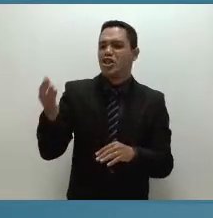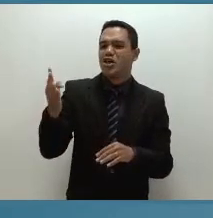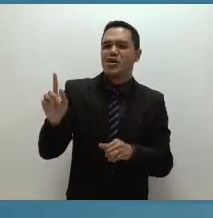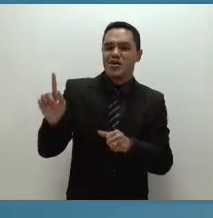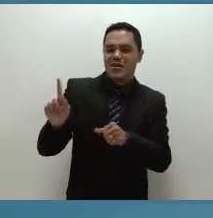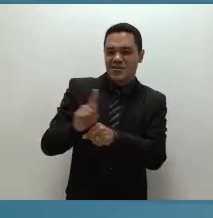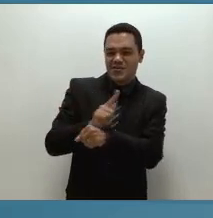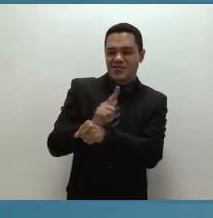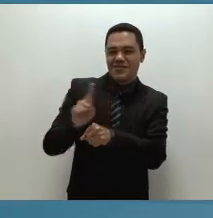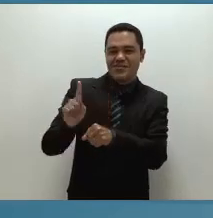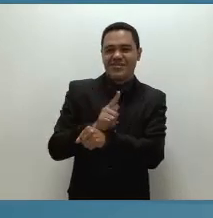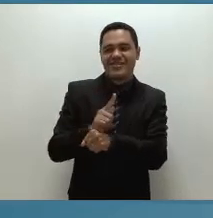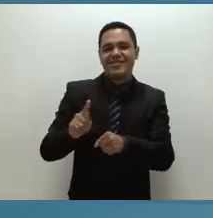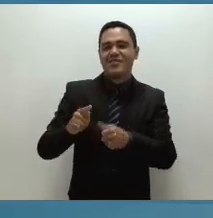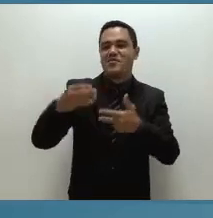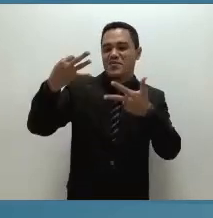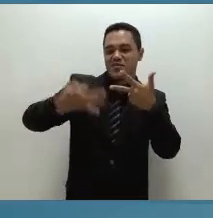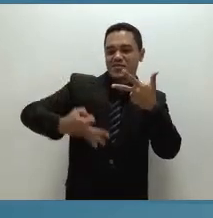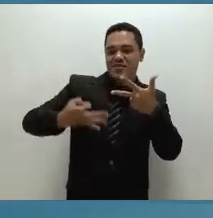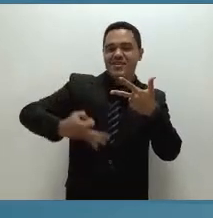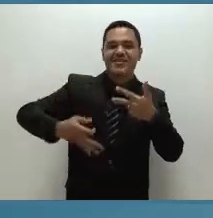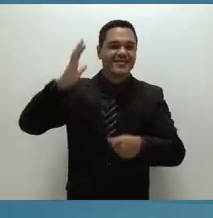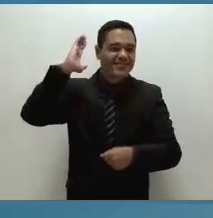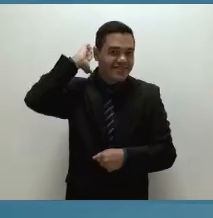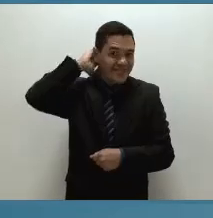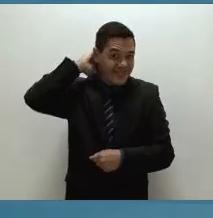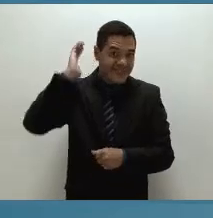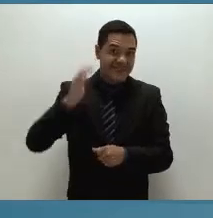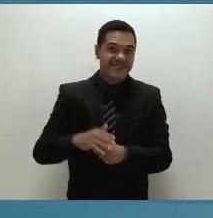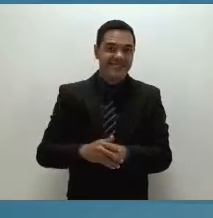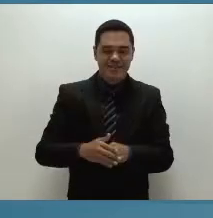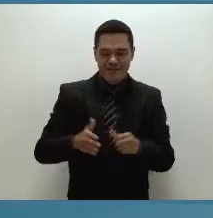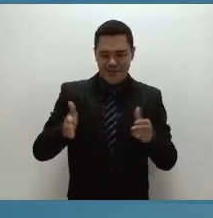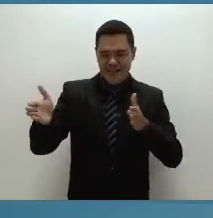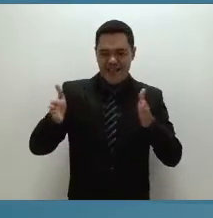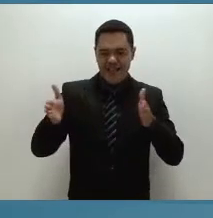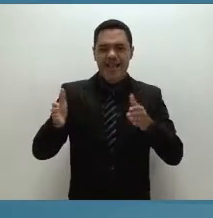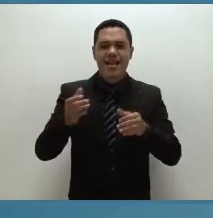Poder Judiciário do Estado do Pará para o biênio